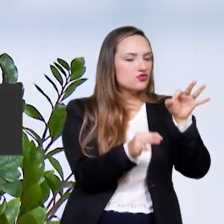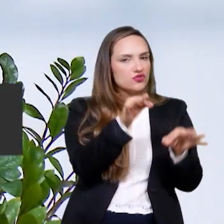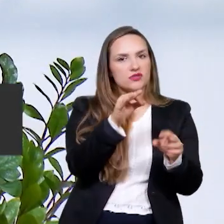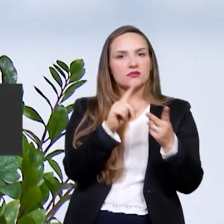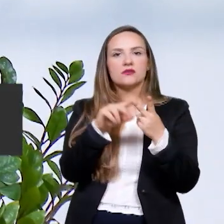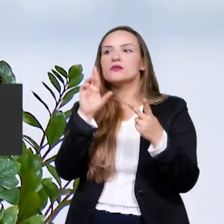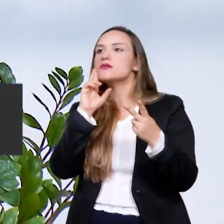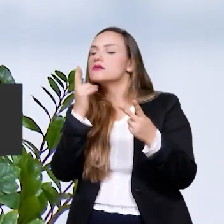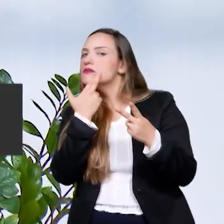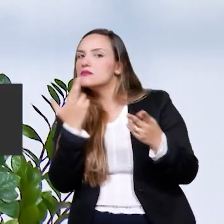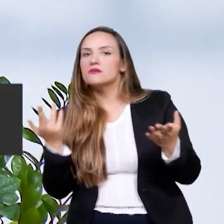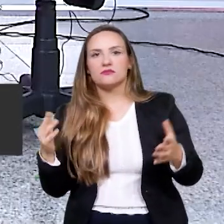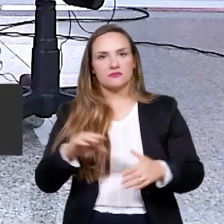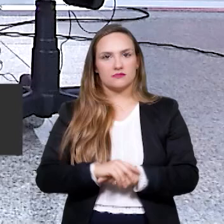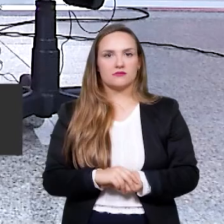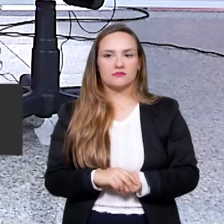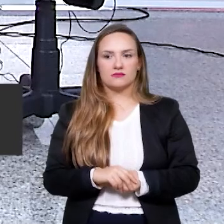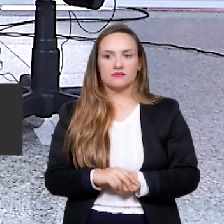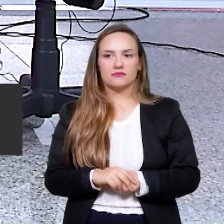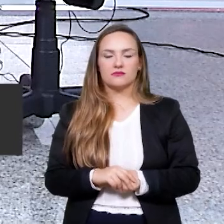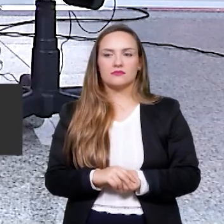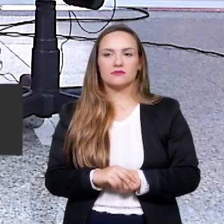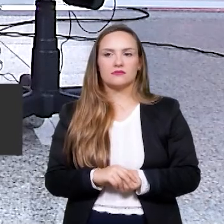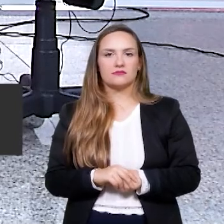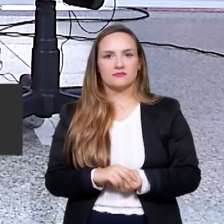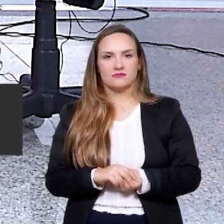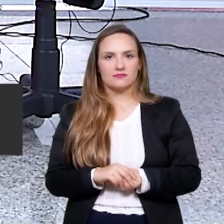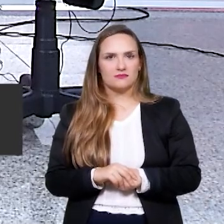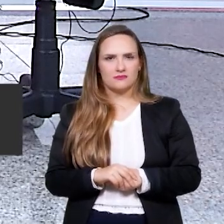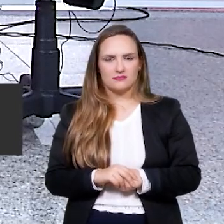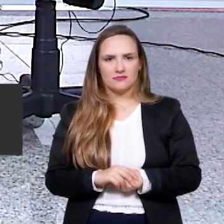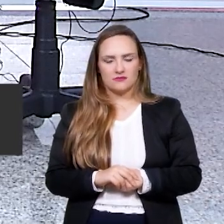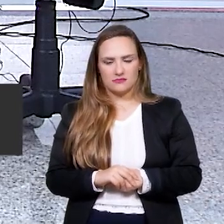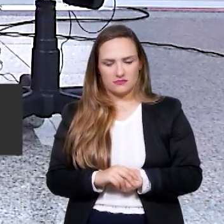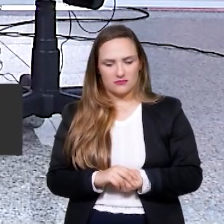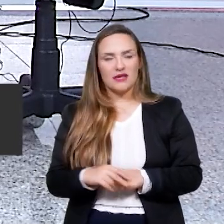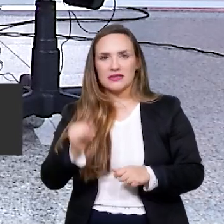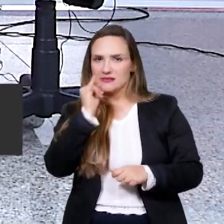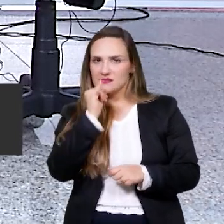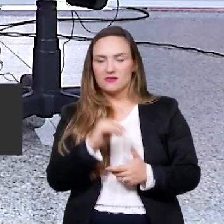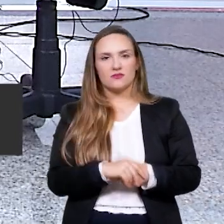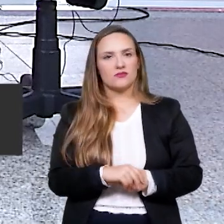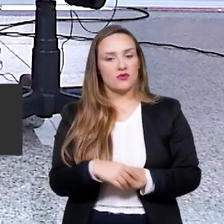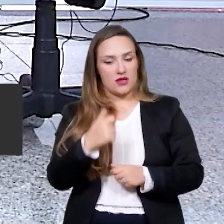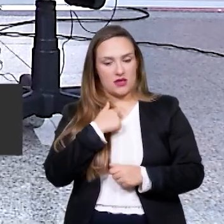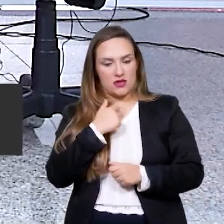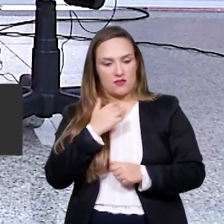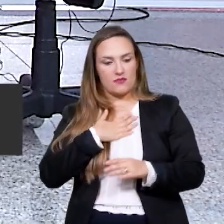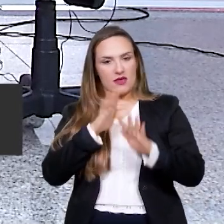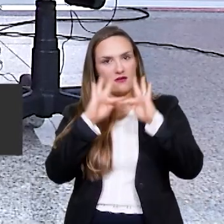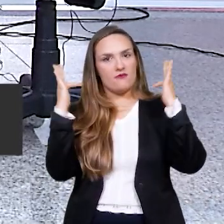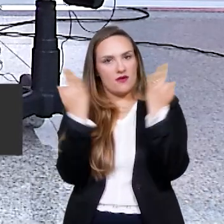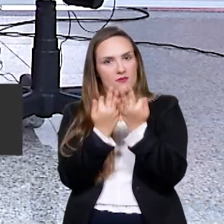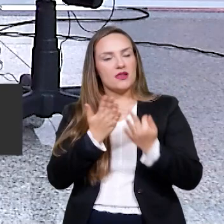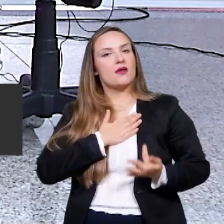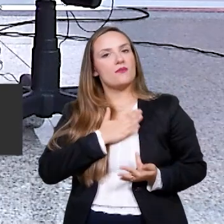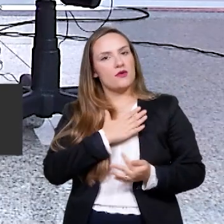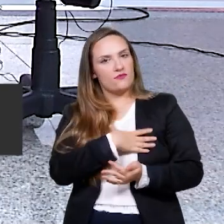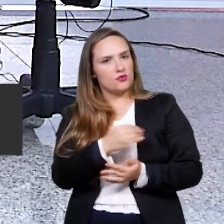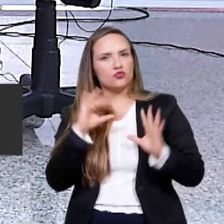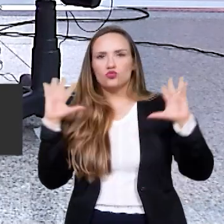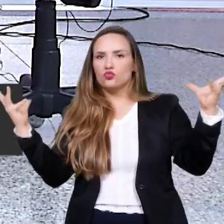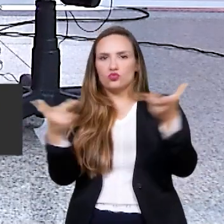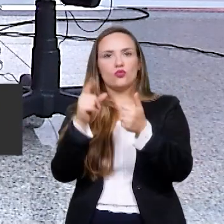um restaurante, por exemplo, quem serve? Lógico que você entra para ser atendido. Quem serve? A minha família, nós somos pretos, meu marido, os